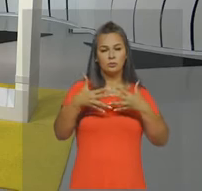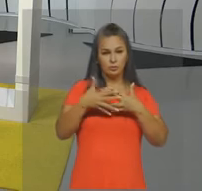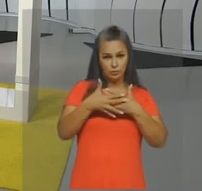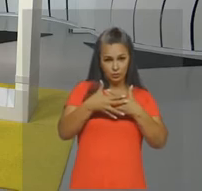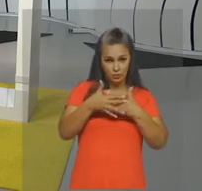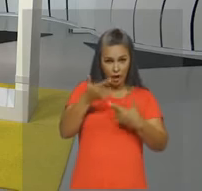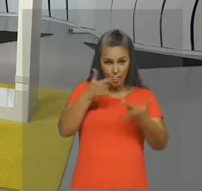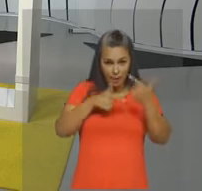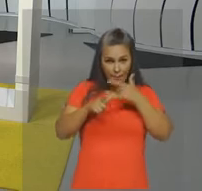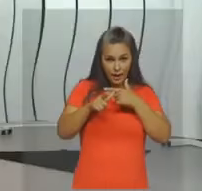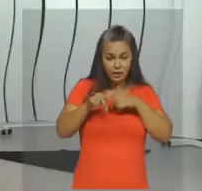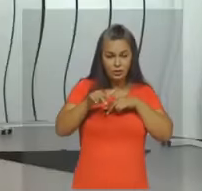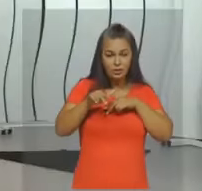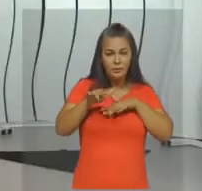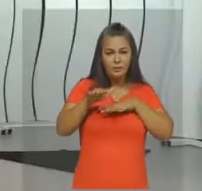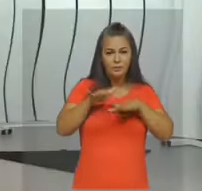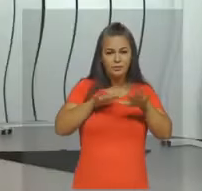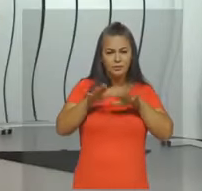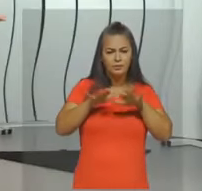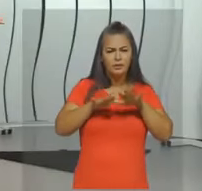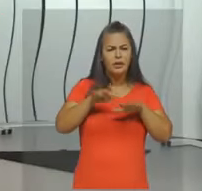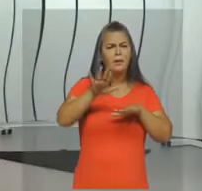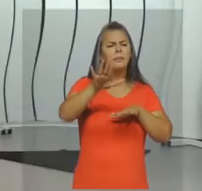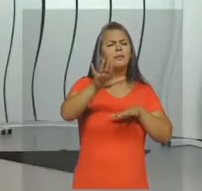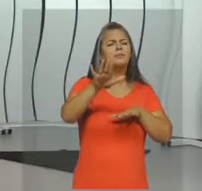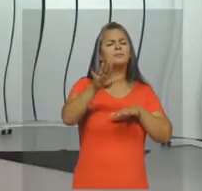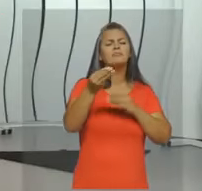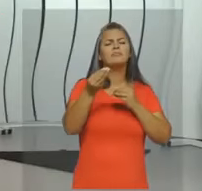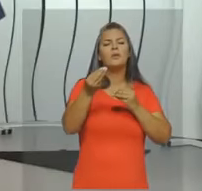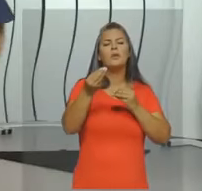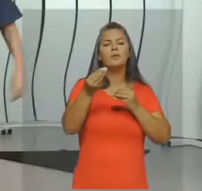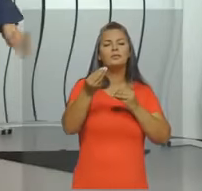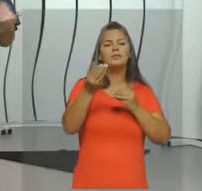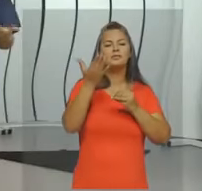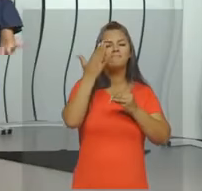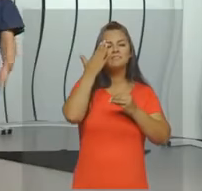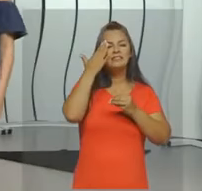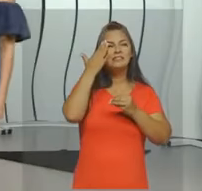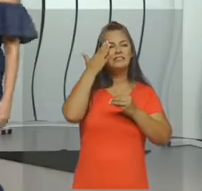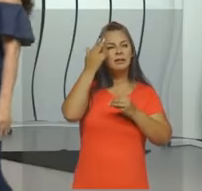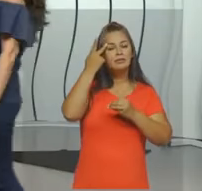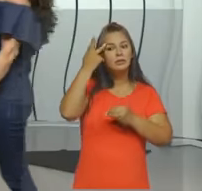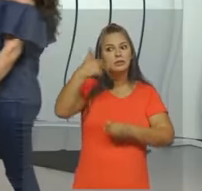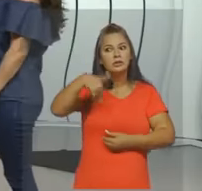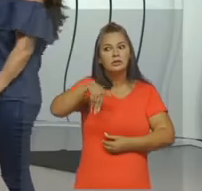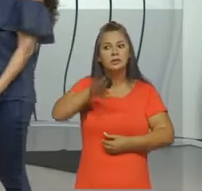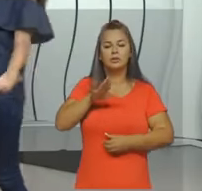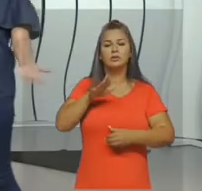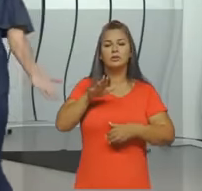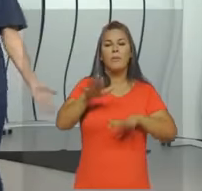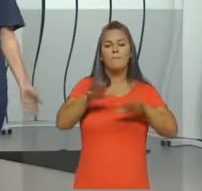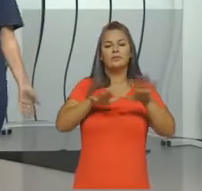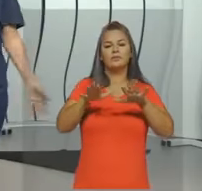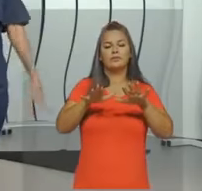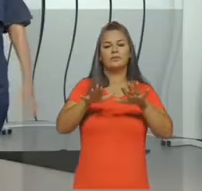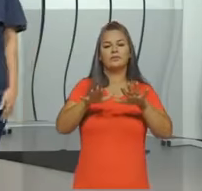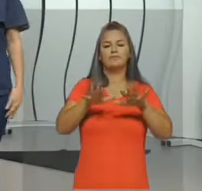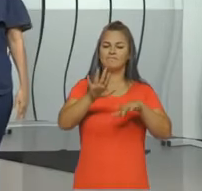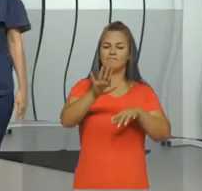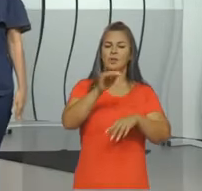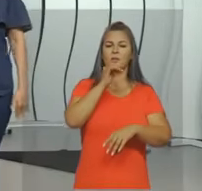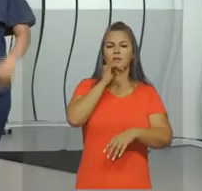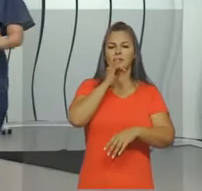isso acontece? Como que essa proteína sabe que ela tem que fazer esse movimento? Não é toda hora que eu quero contrair, eu